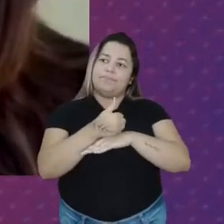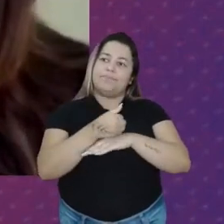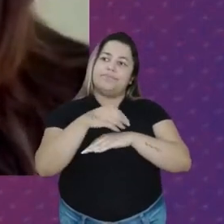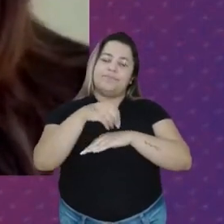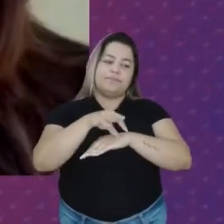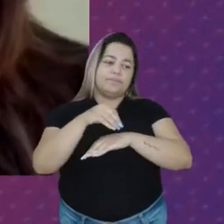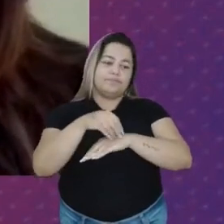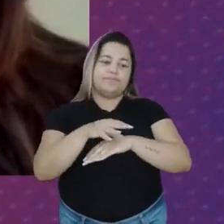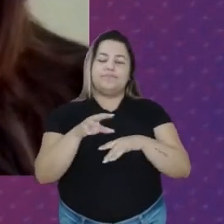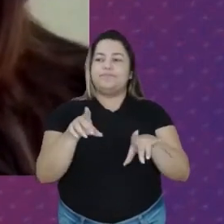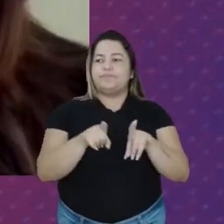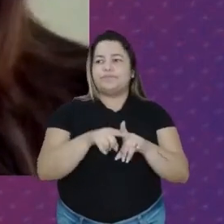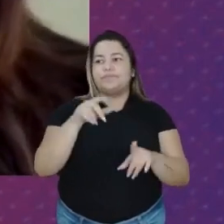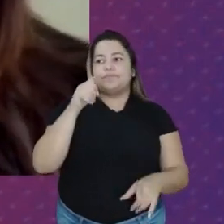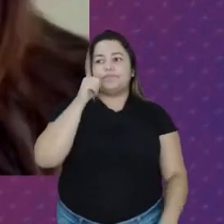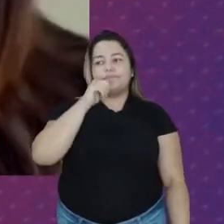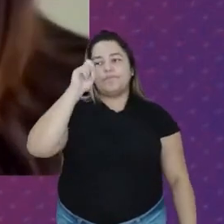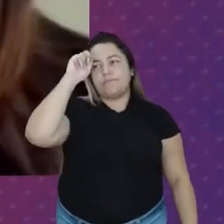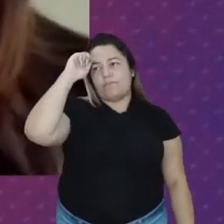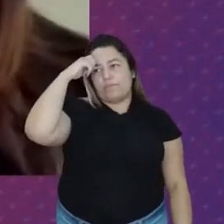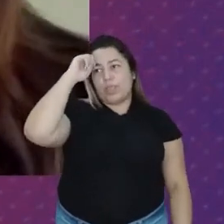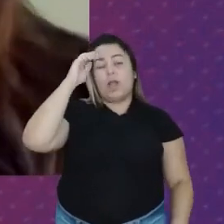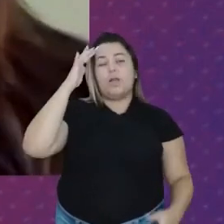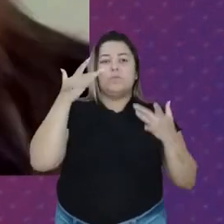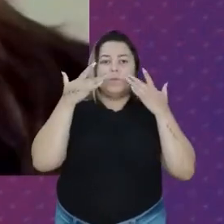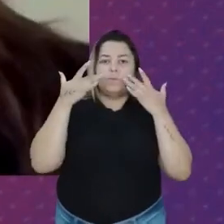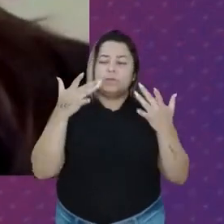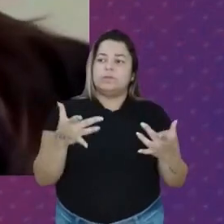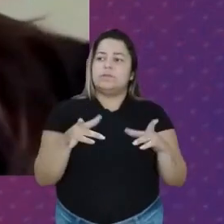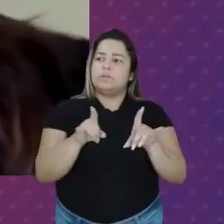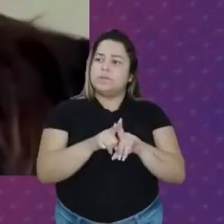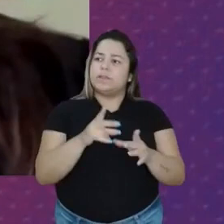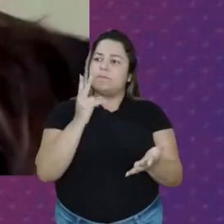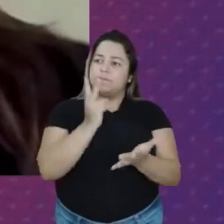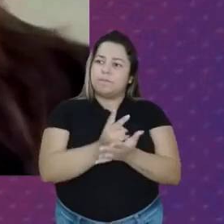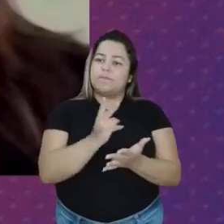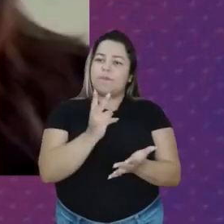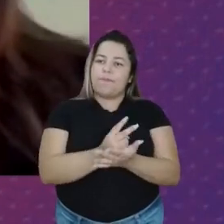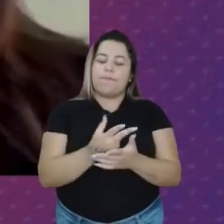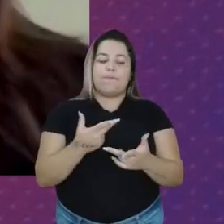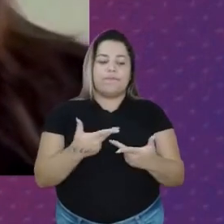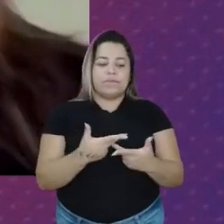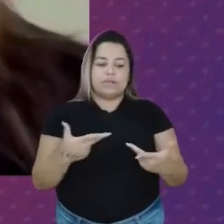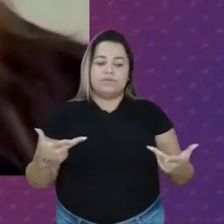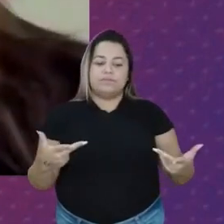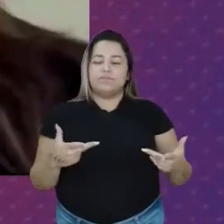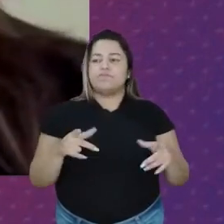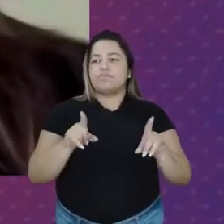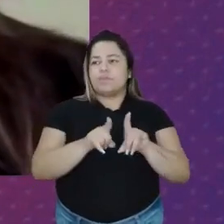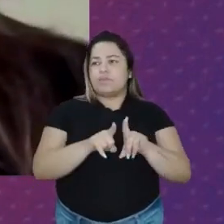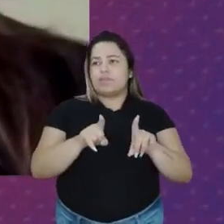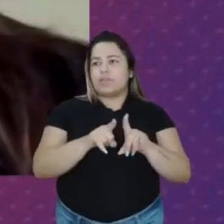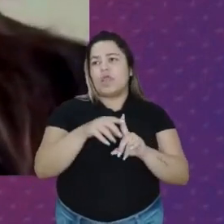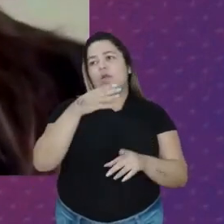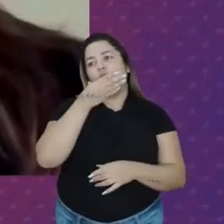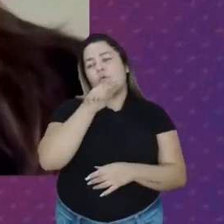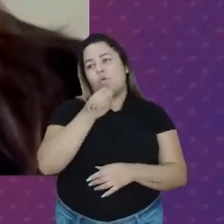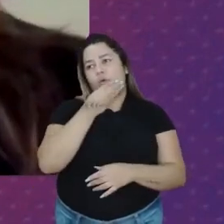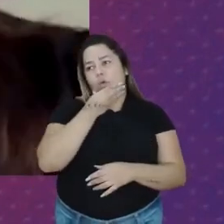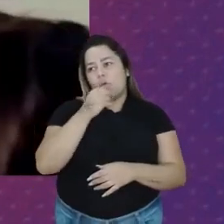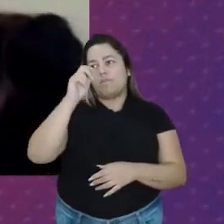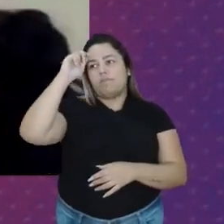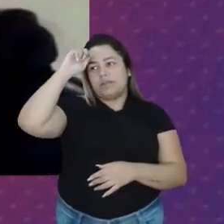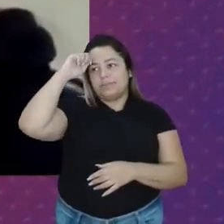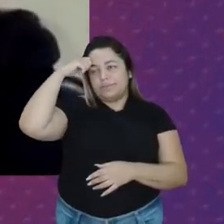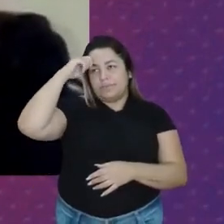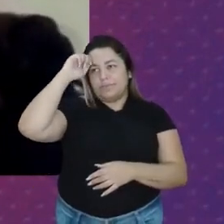mulheres negras na proporção das suas apresentações. E na mesma forma, de acordo com o número de candidaturas de homens negros,